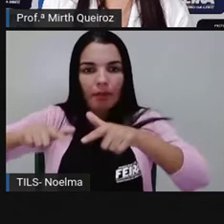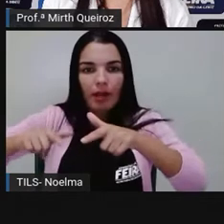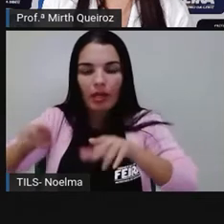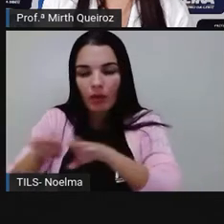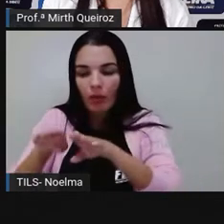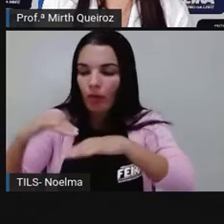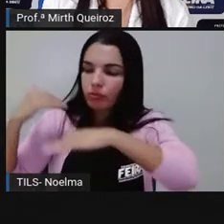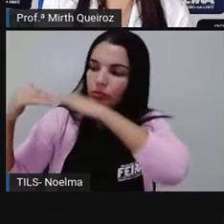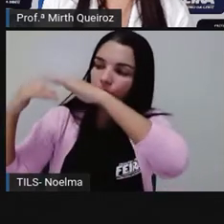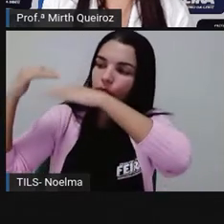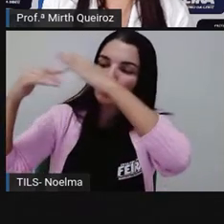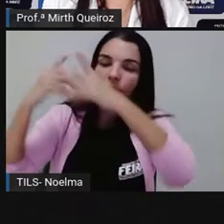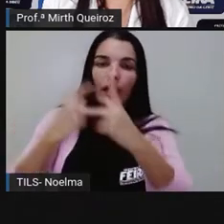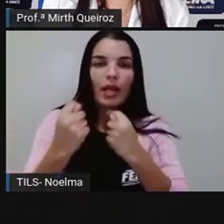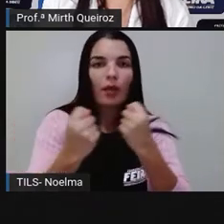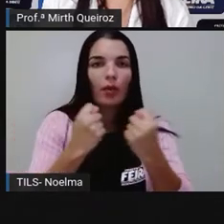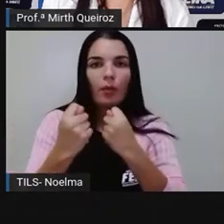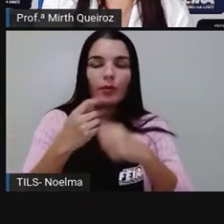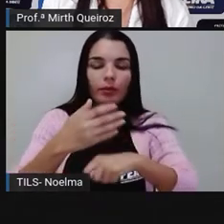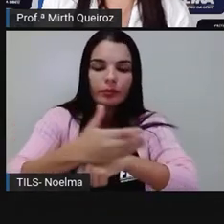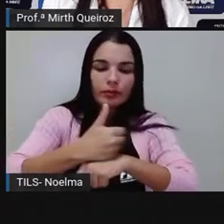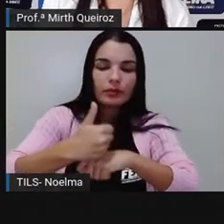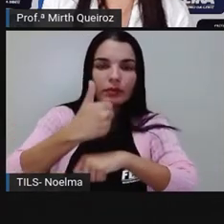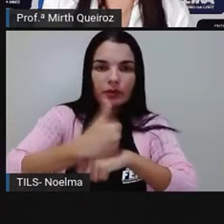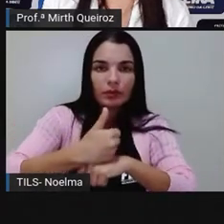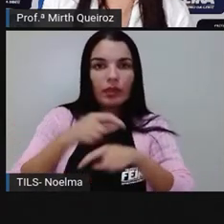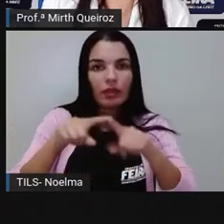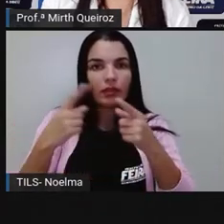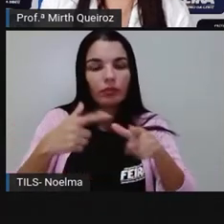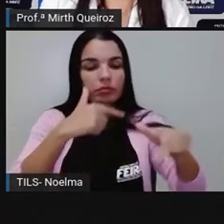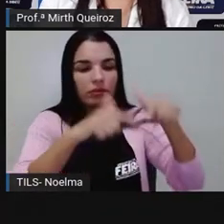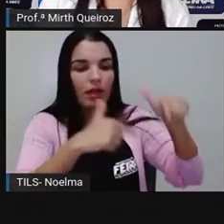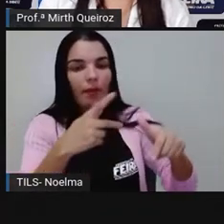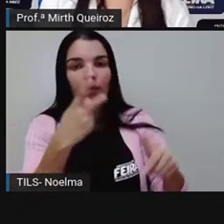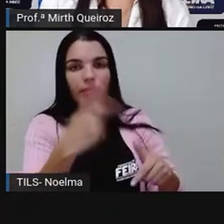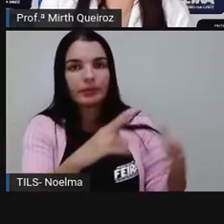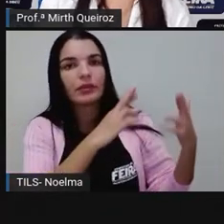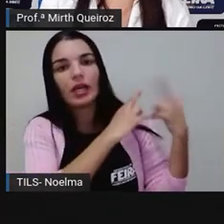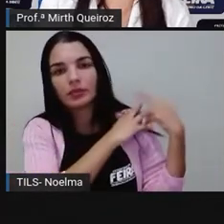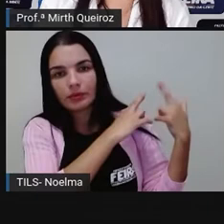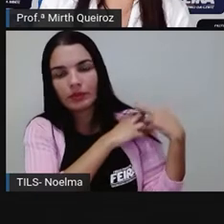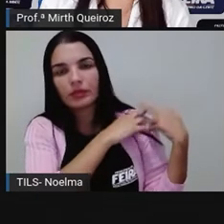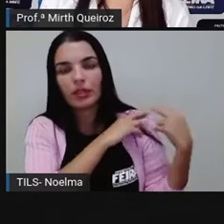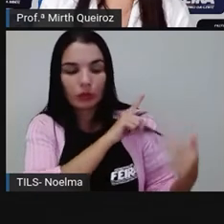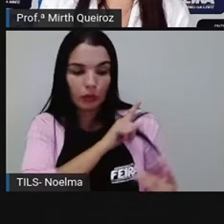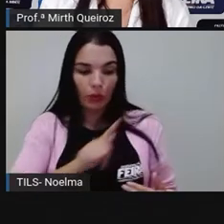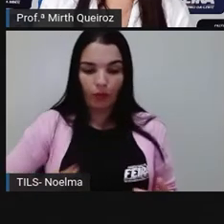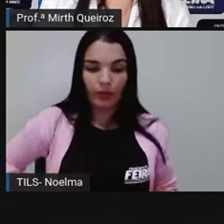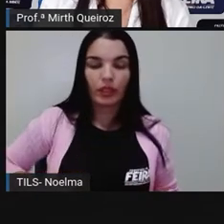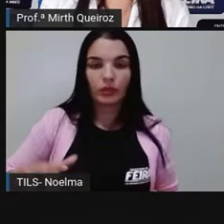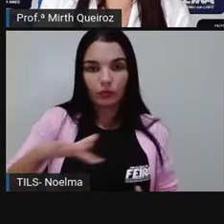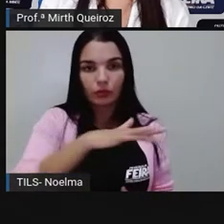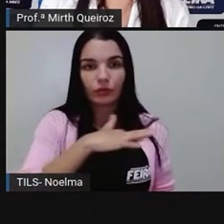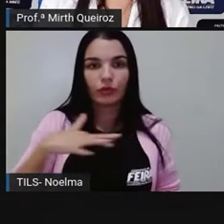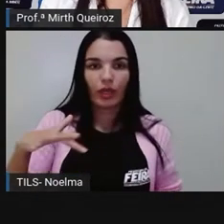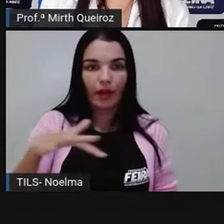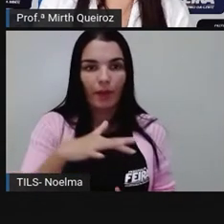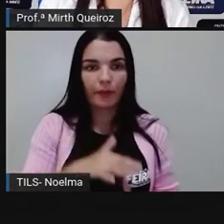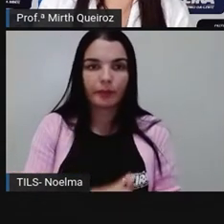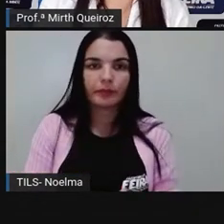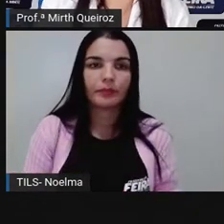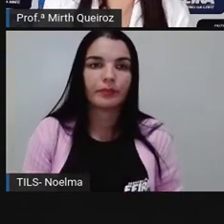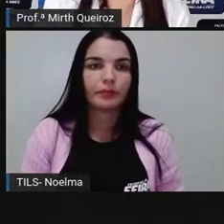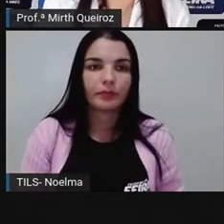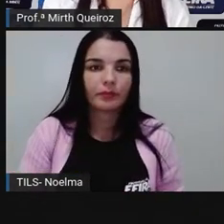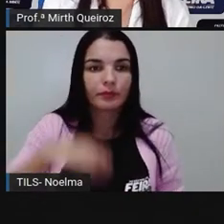desenvolvimento econômico da colônia. Essas eram as funções aí do governador geral, certo? Então,